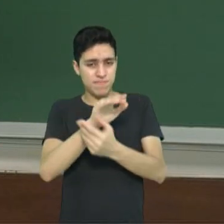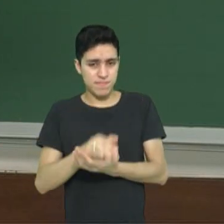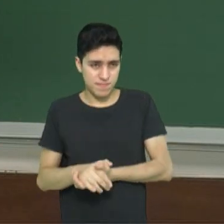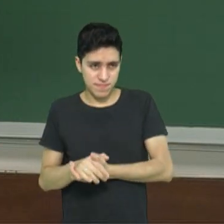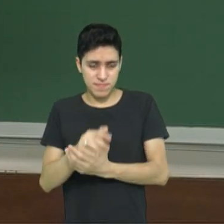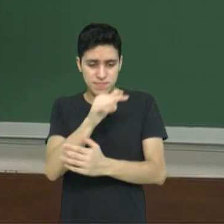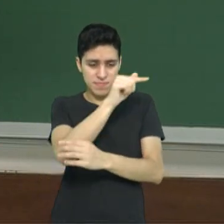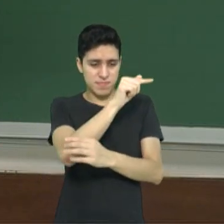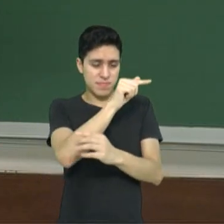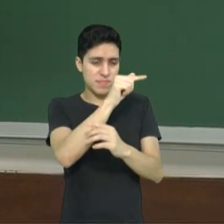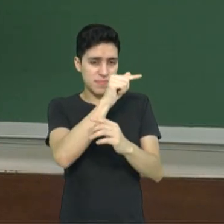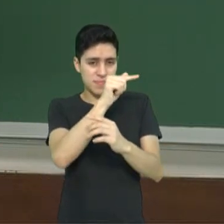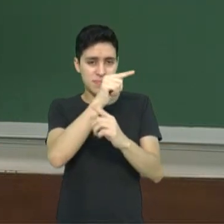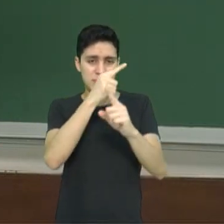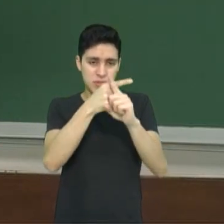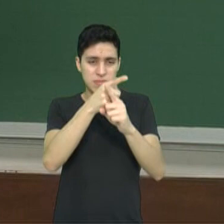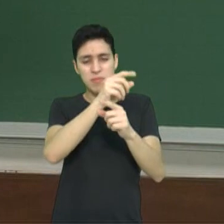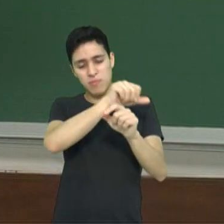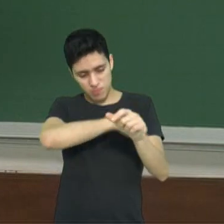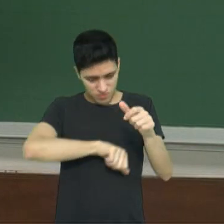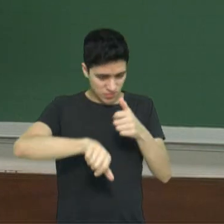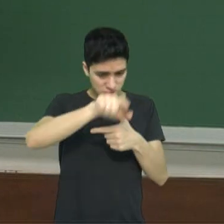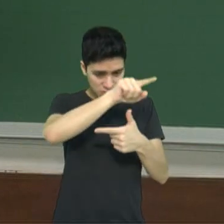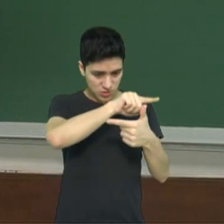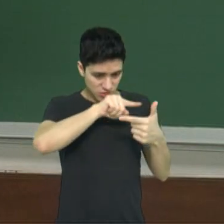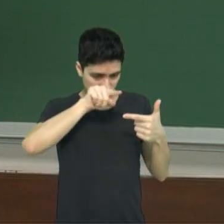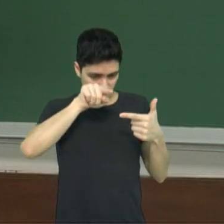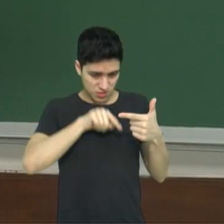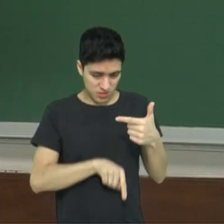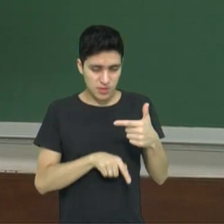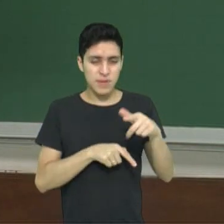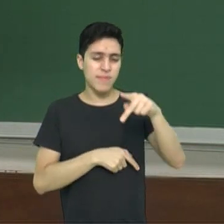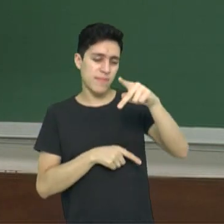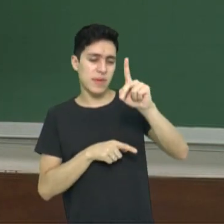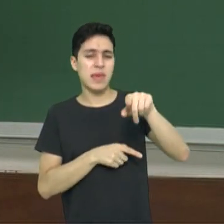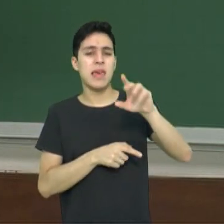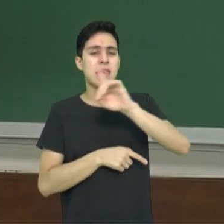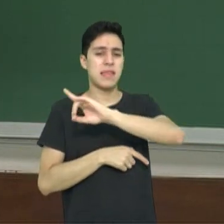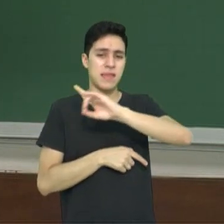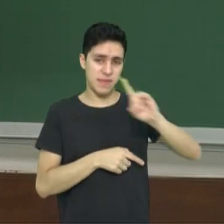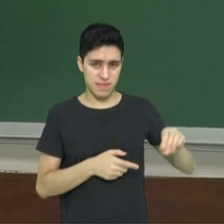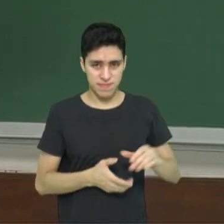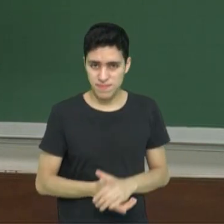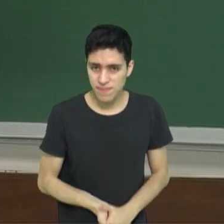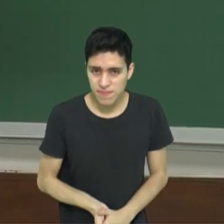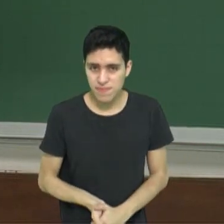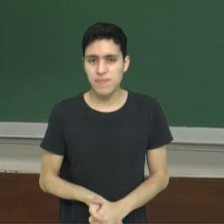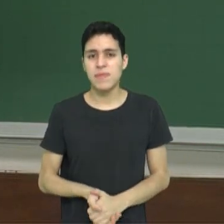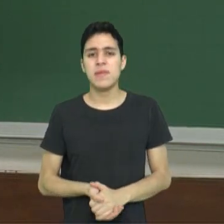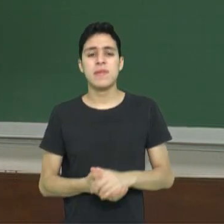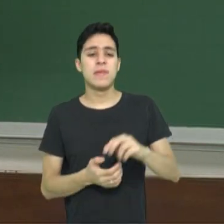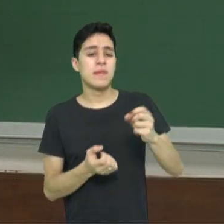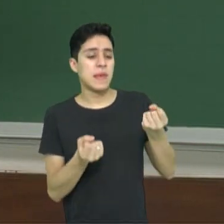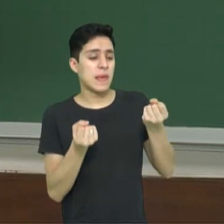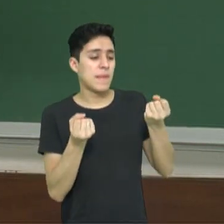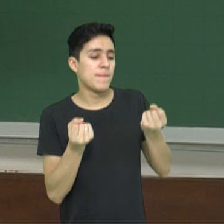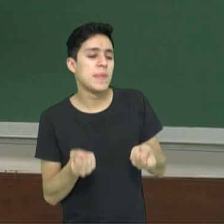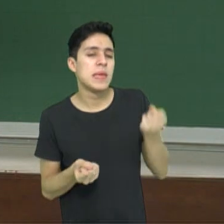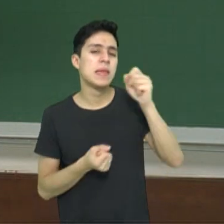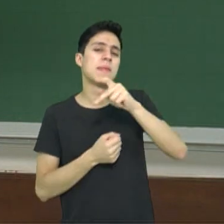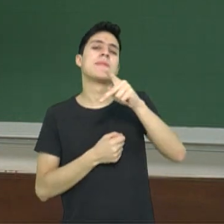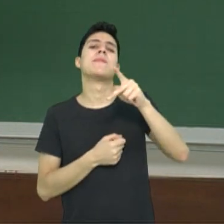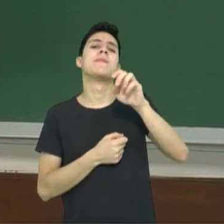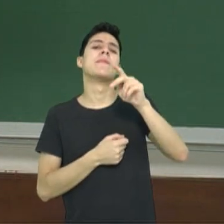está multiplicando, passa dividindo. Então, descobrimos que o P é 100. Peso do pepino é